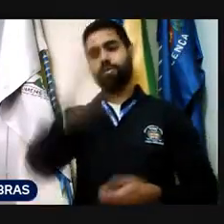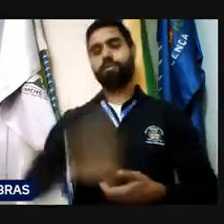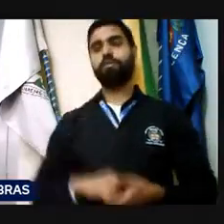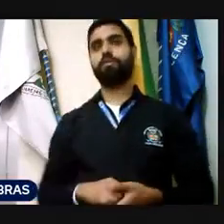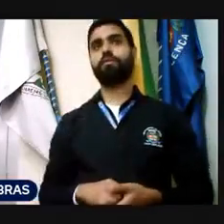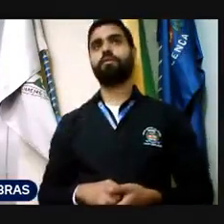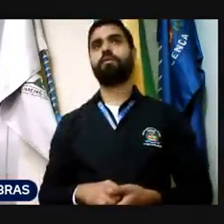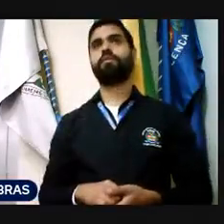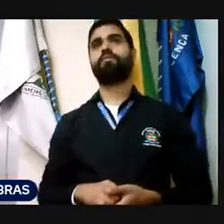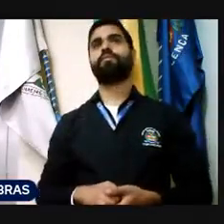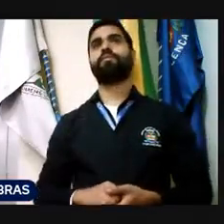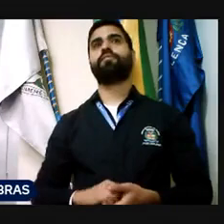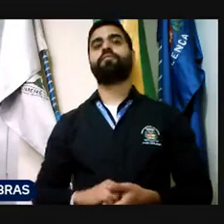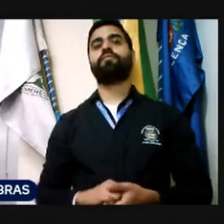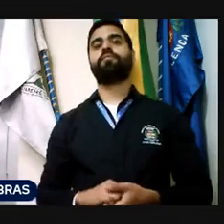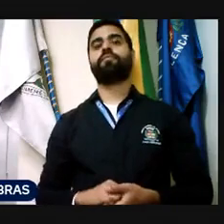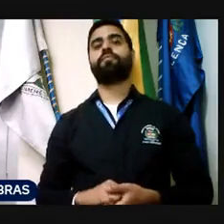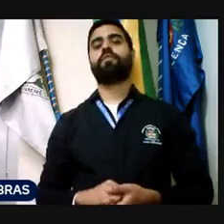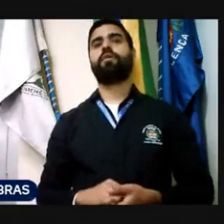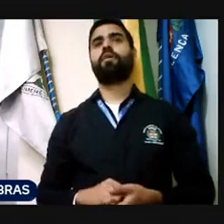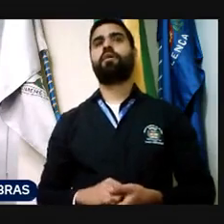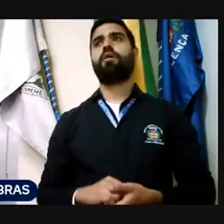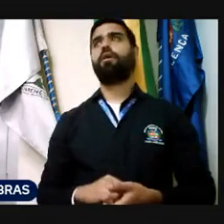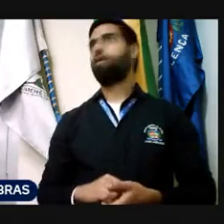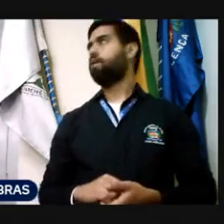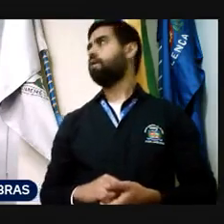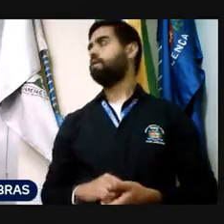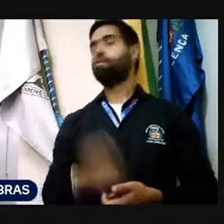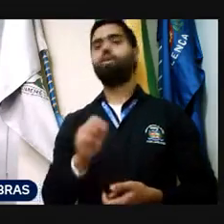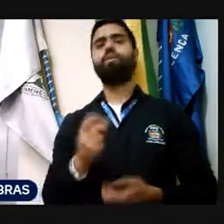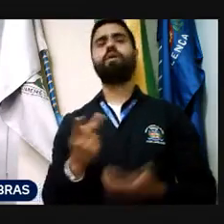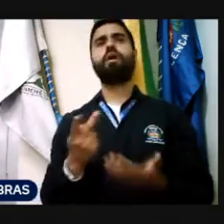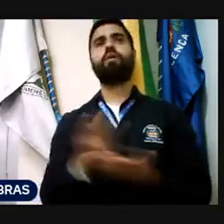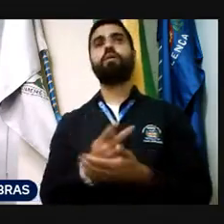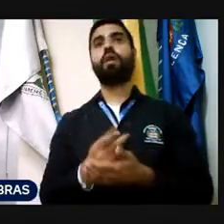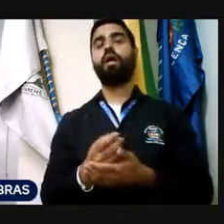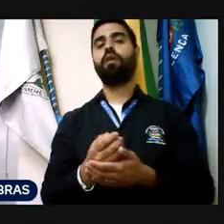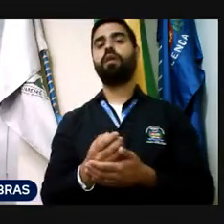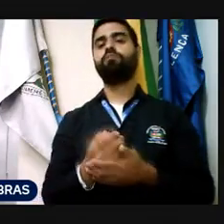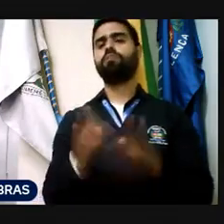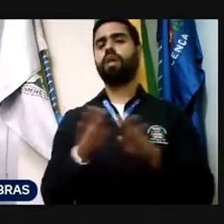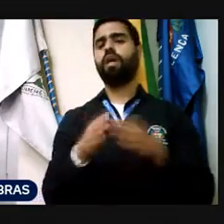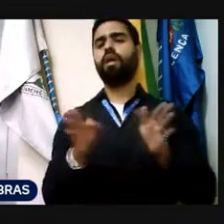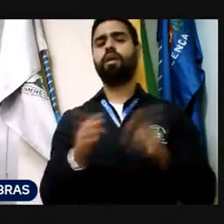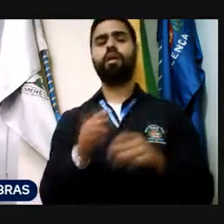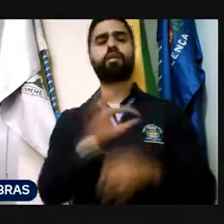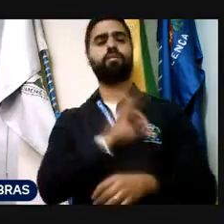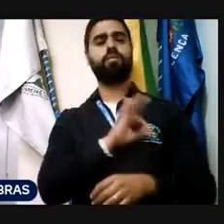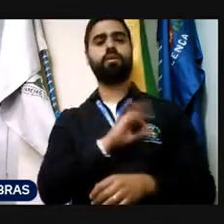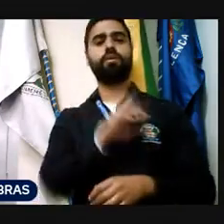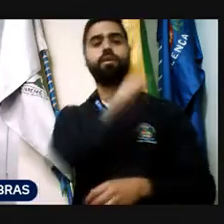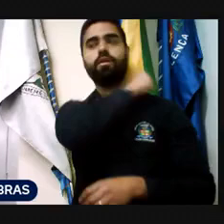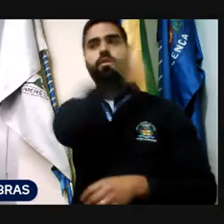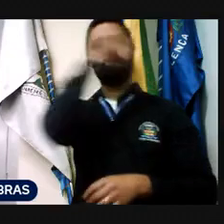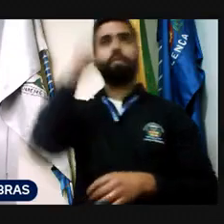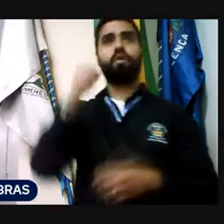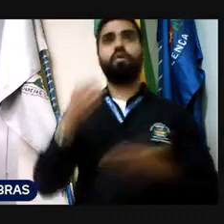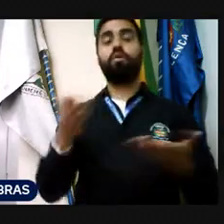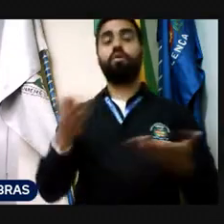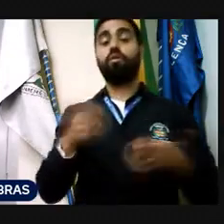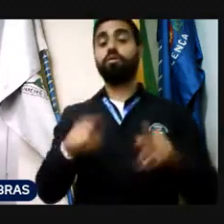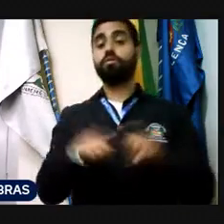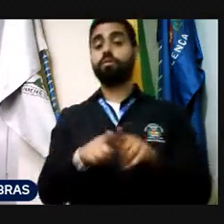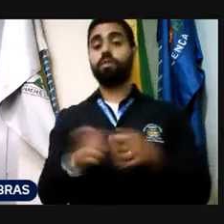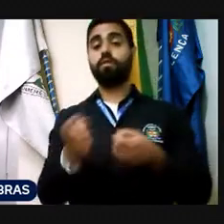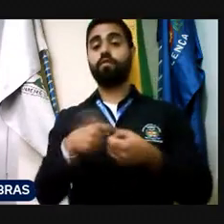padres. Presidente, o que acontece? Inauguraram uma polícia em Santa Isabel. Né? Hoje